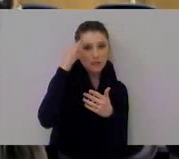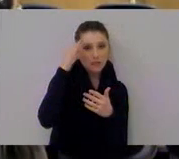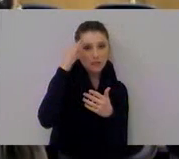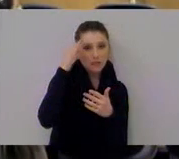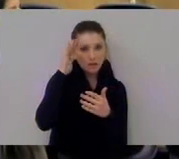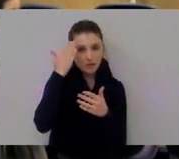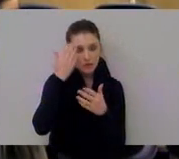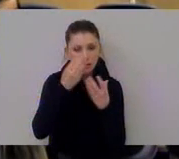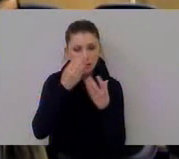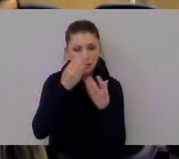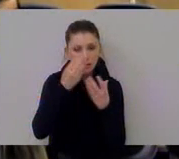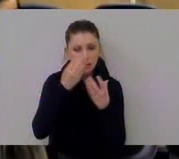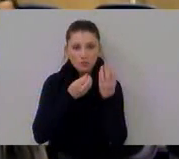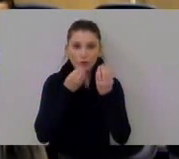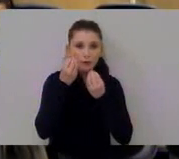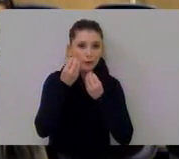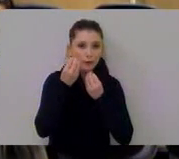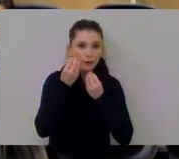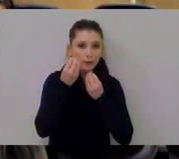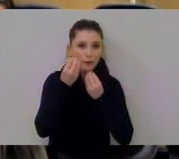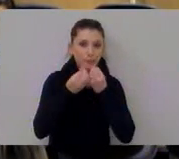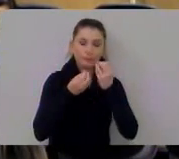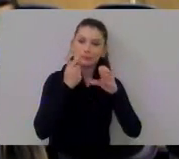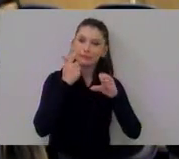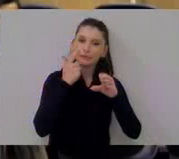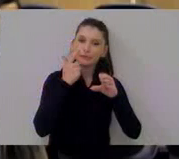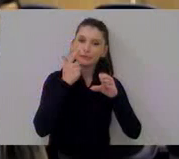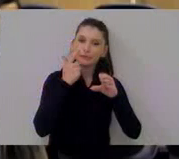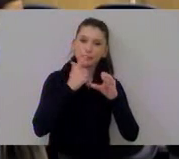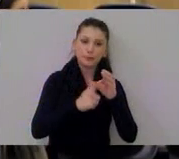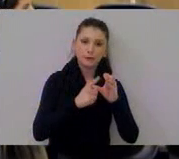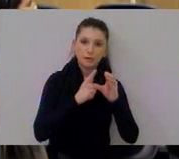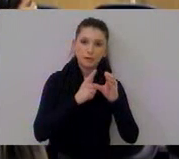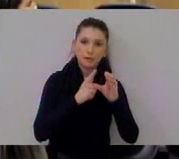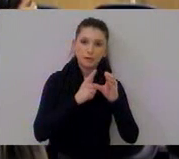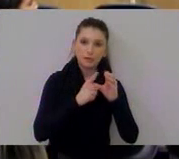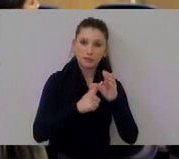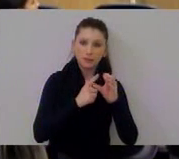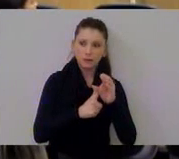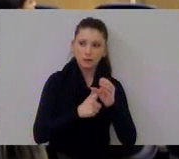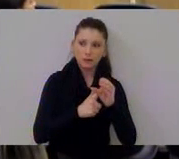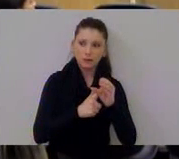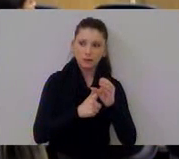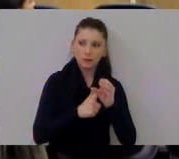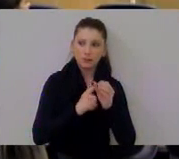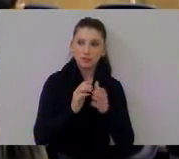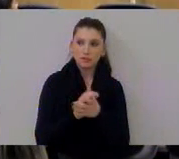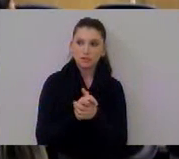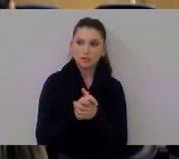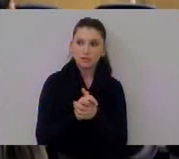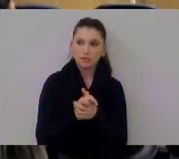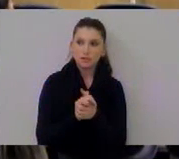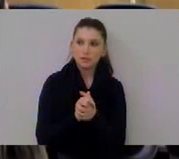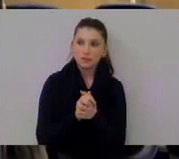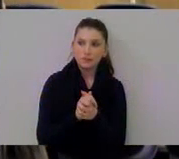Mas, senhores, eu posso dizer que